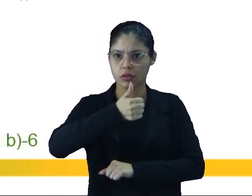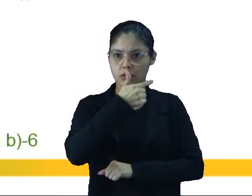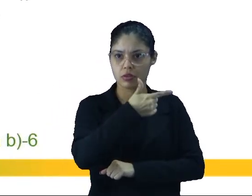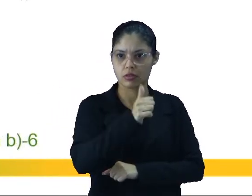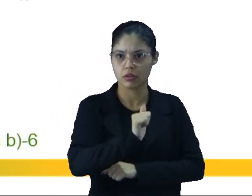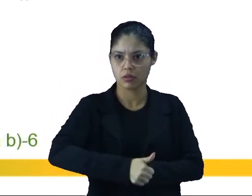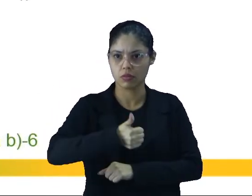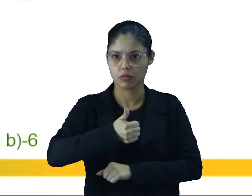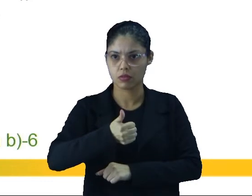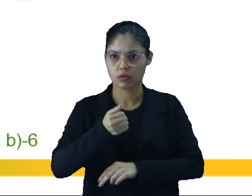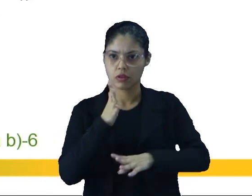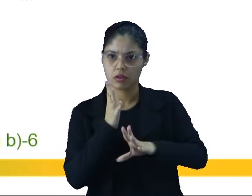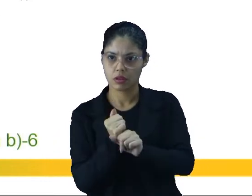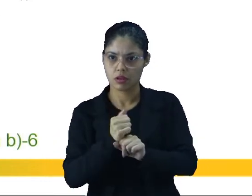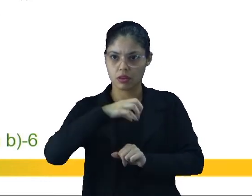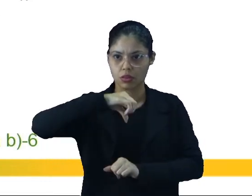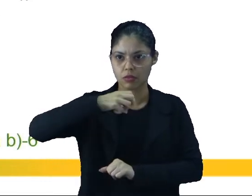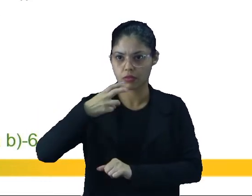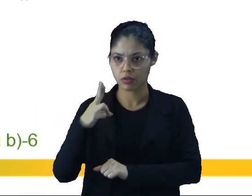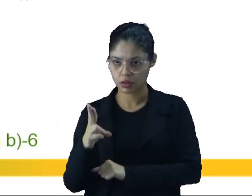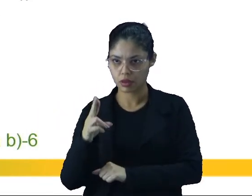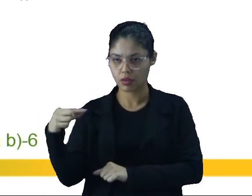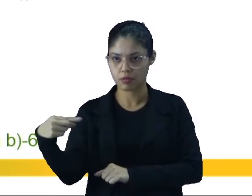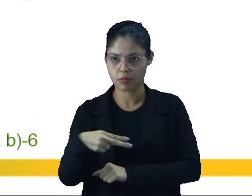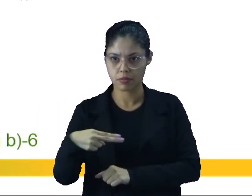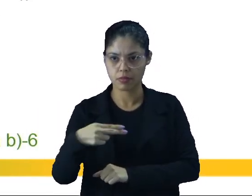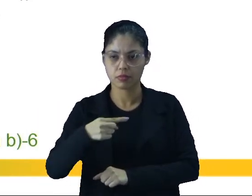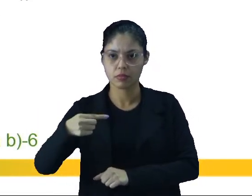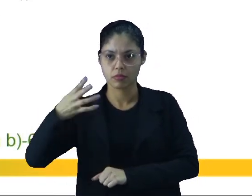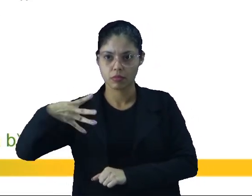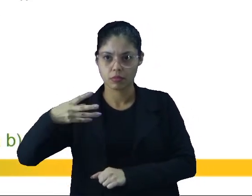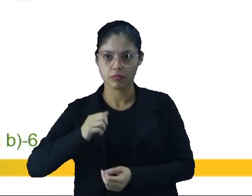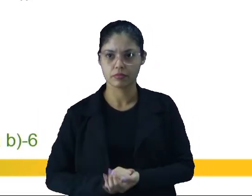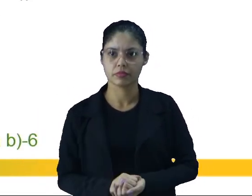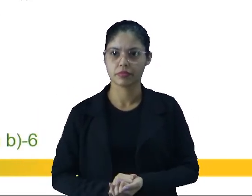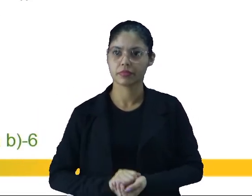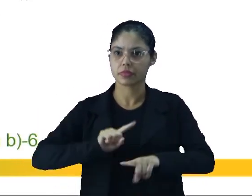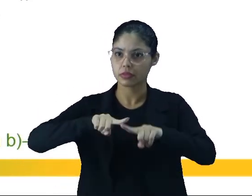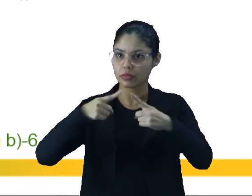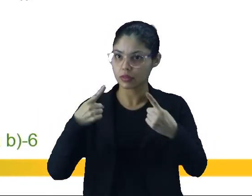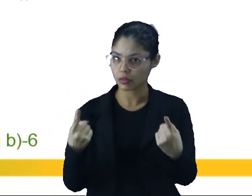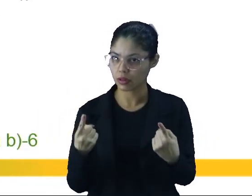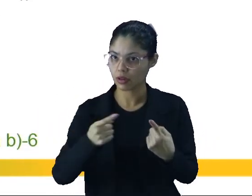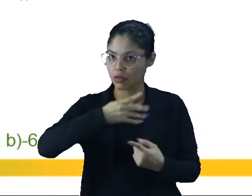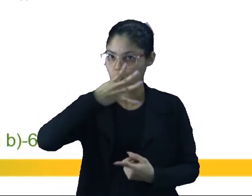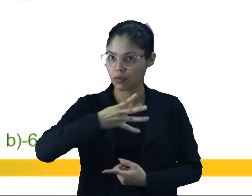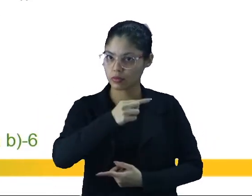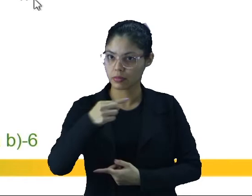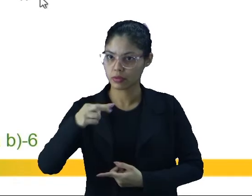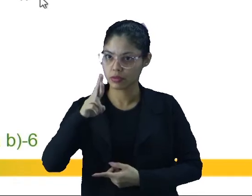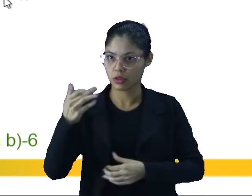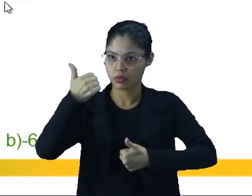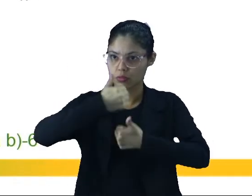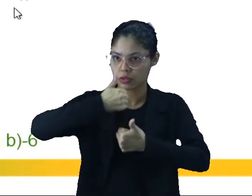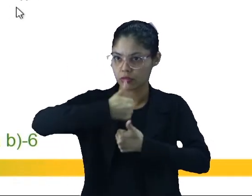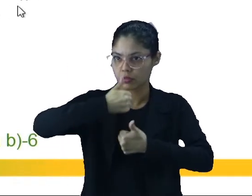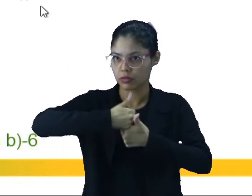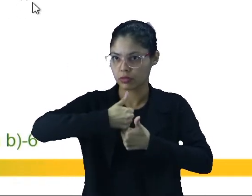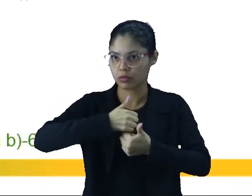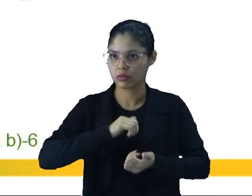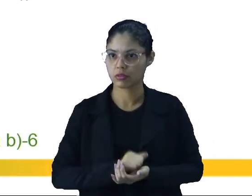2A1, 4R mais 5R é 9R, que é igual a menos 34. Mas o A1 vale 4 menos R, eu vou substituir,